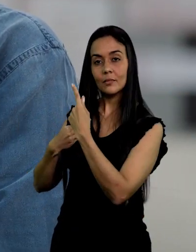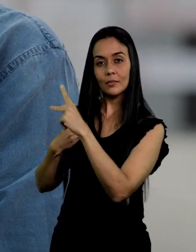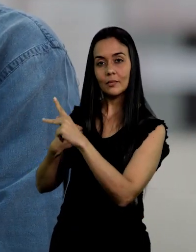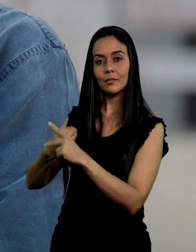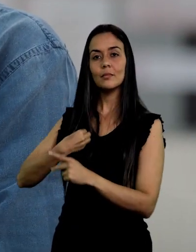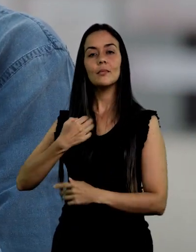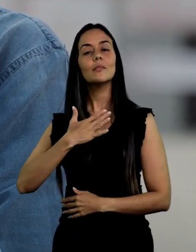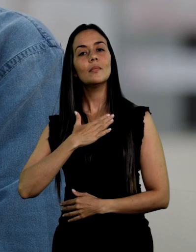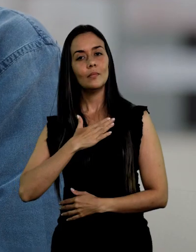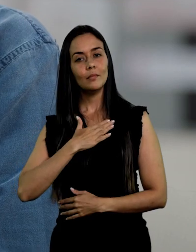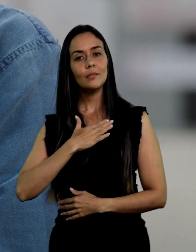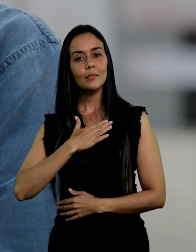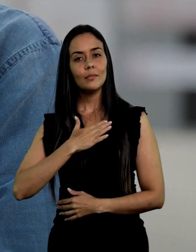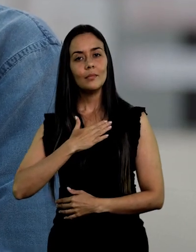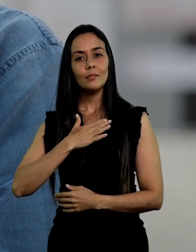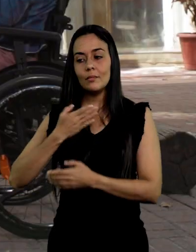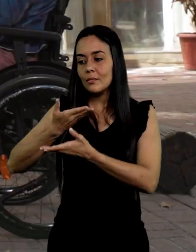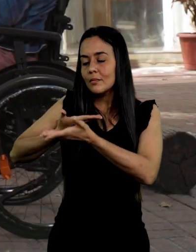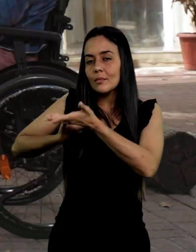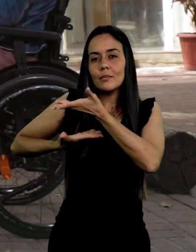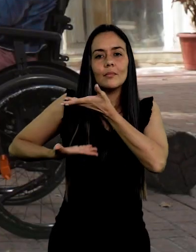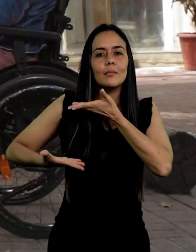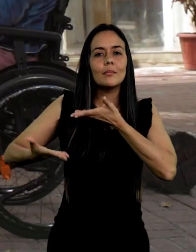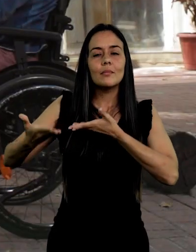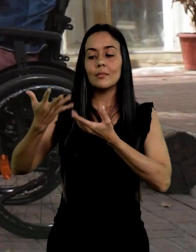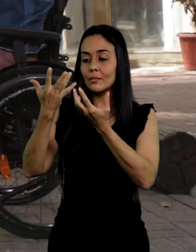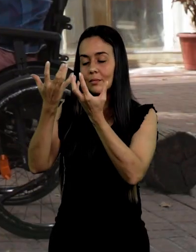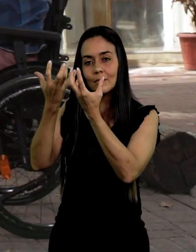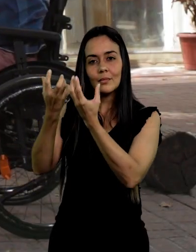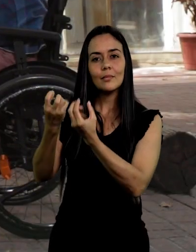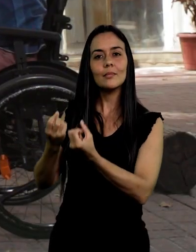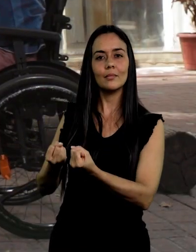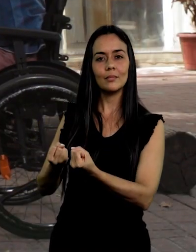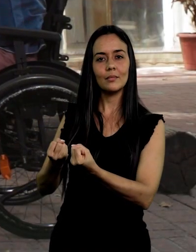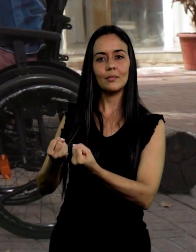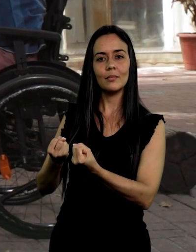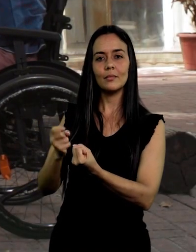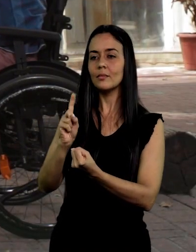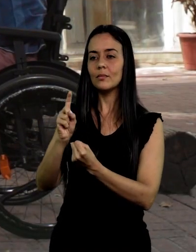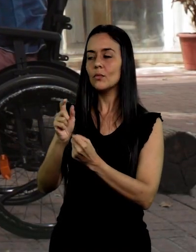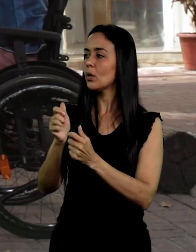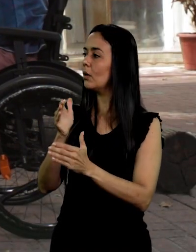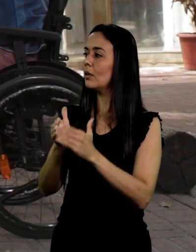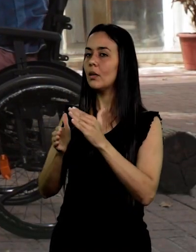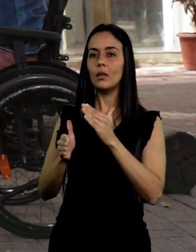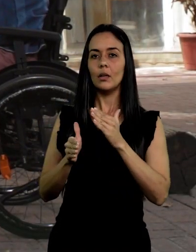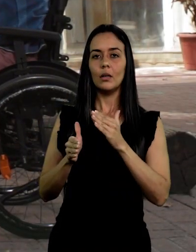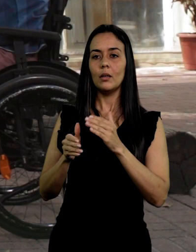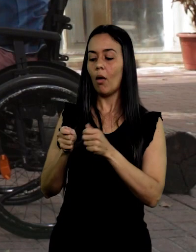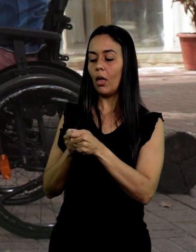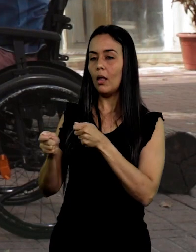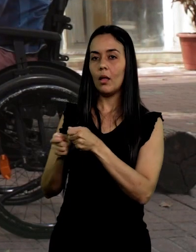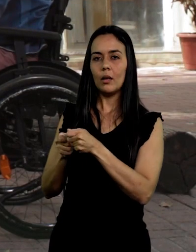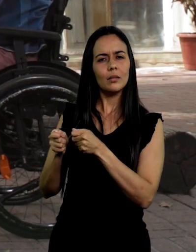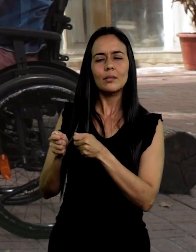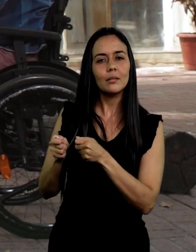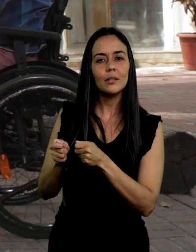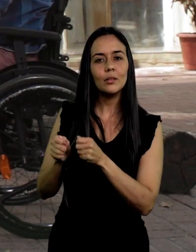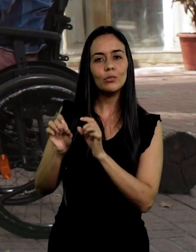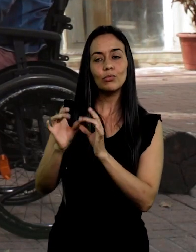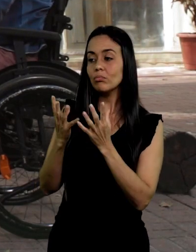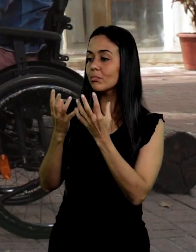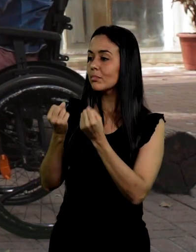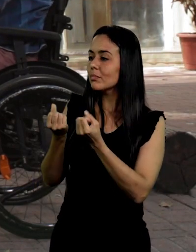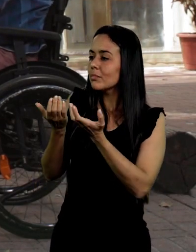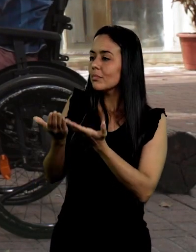palavra aceitação, eu acho. E desculpa, e aceitação também tem a ver com otimismo e pessimismo, não é nenhuma